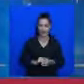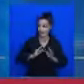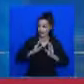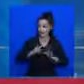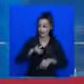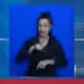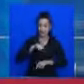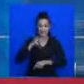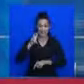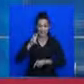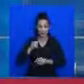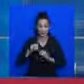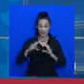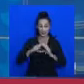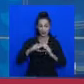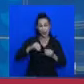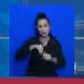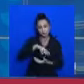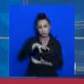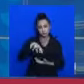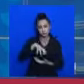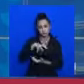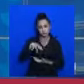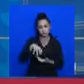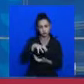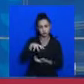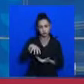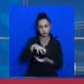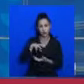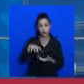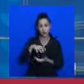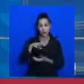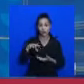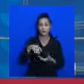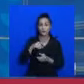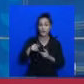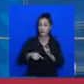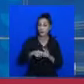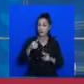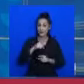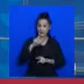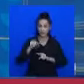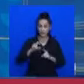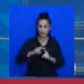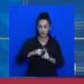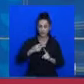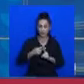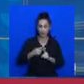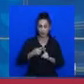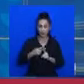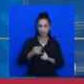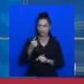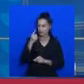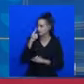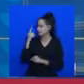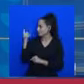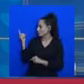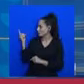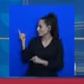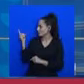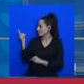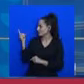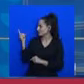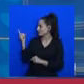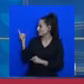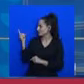E já temos as 50 bolas girando e sendo embaralhadas dentro do nosso segundo globo para o primeiro sorteio da dupla cena e a primeira bola